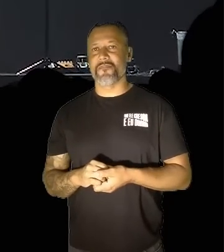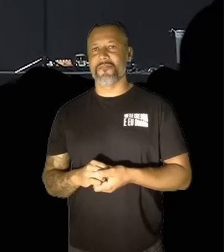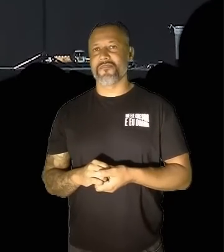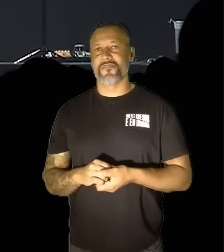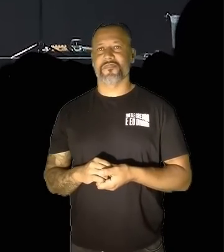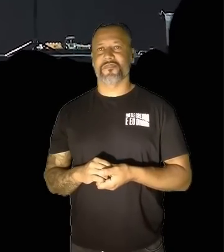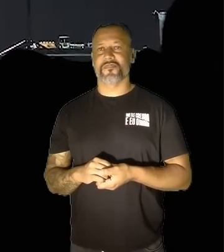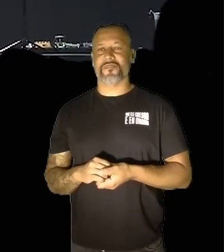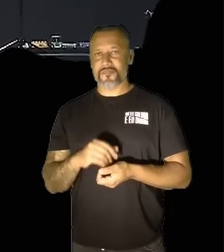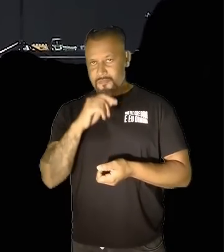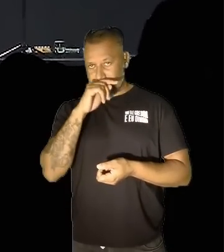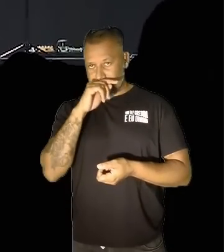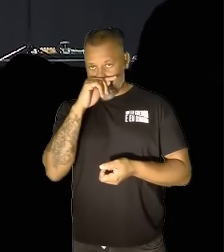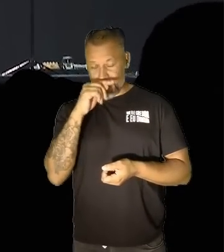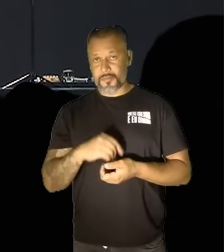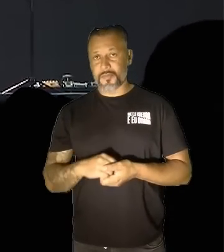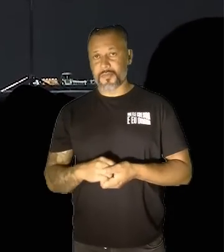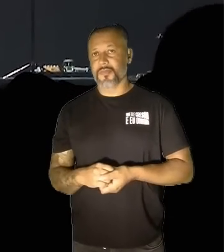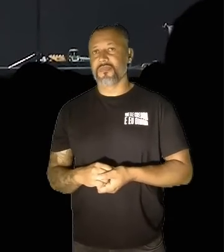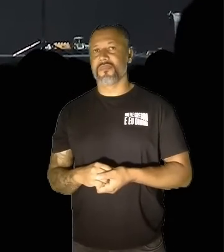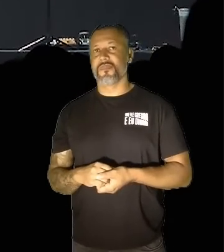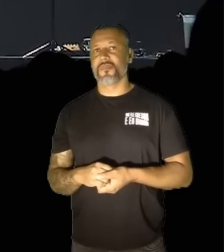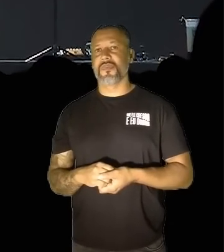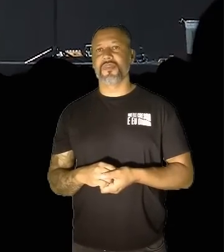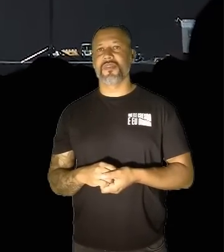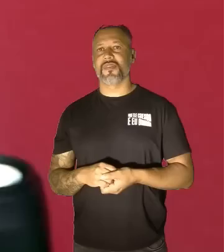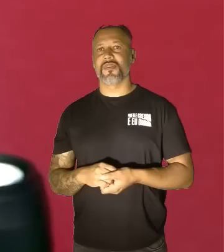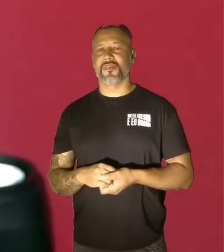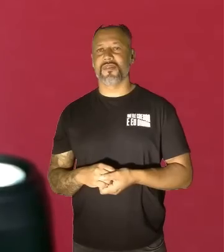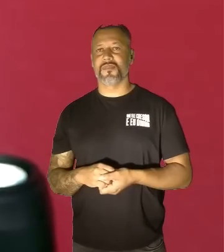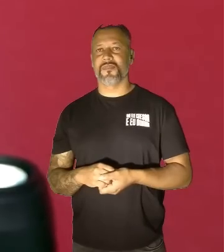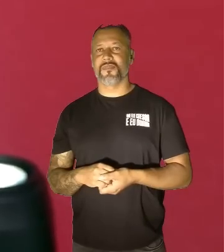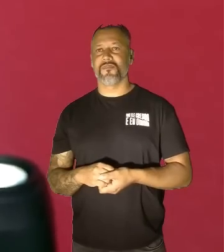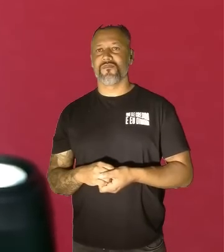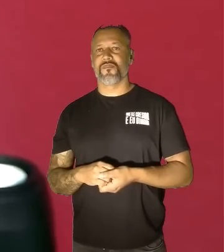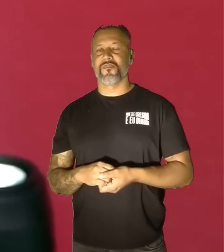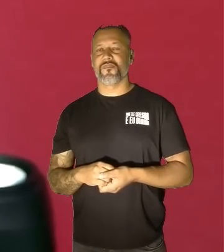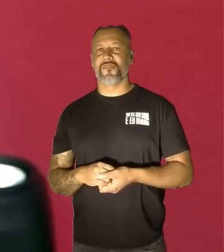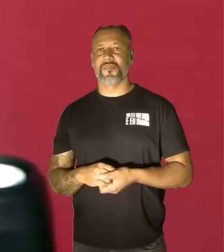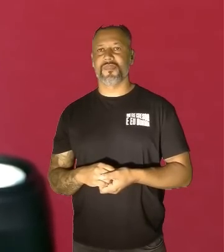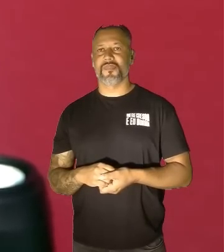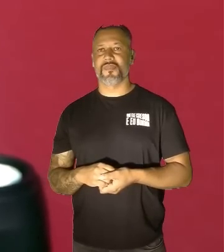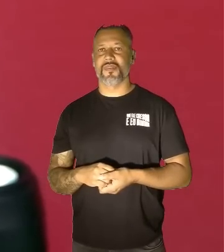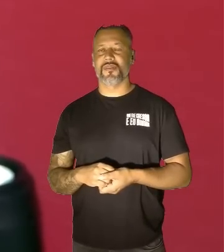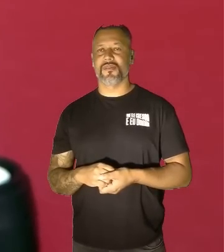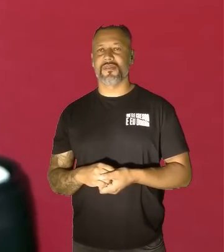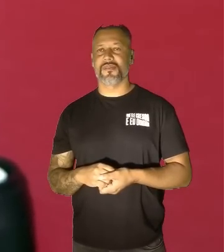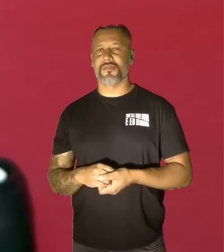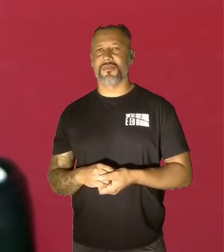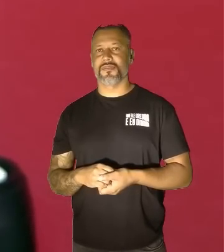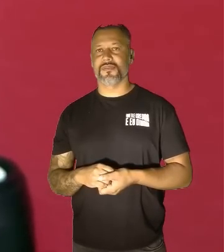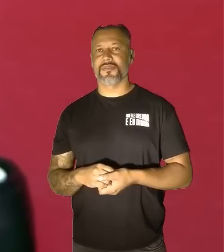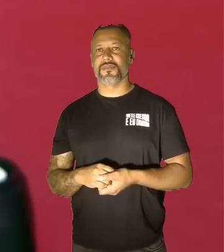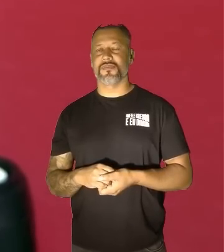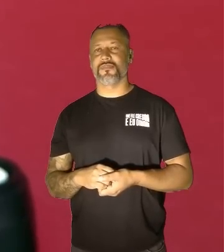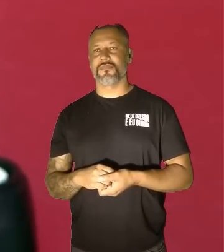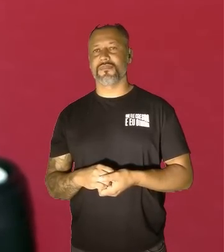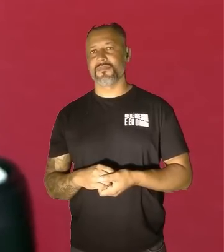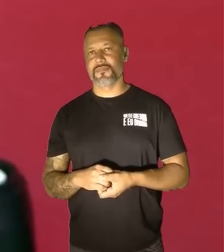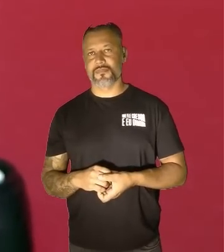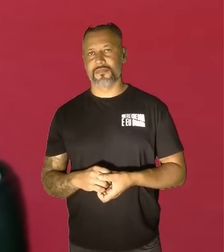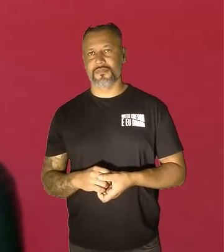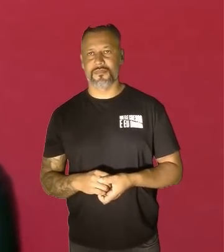você está abandonando o sonho. Simplesmente tem coisas que ficaram pequenas, tem lugares que não te cabem mais. Você tem que entender que na fase